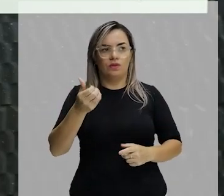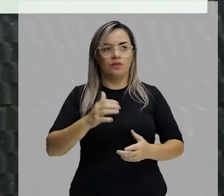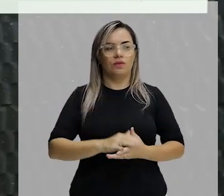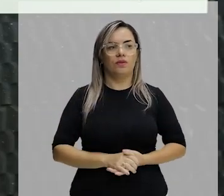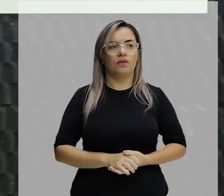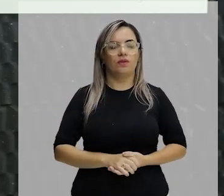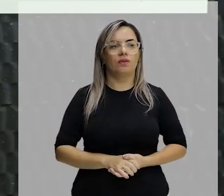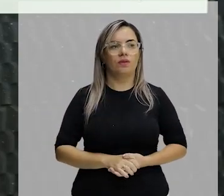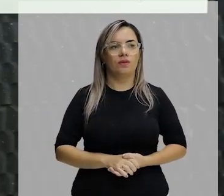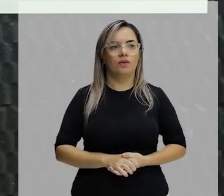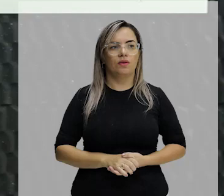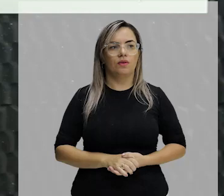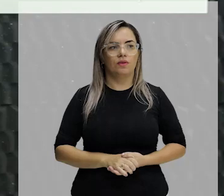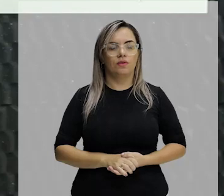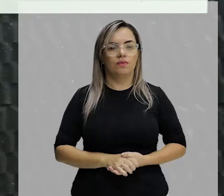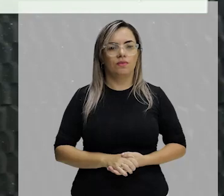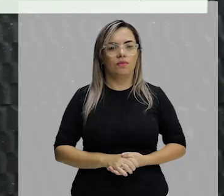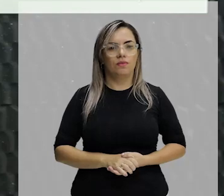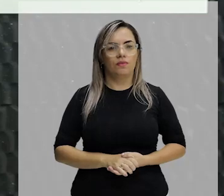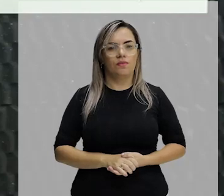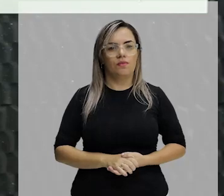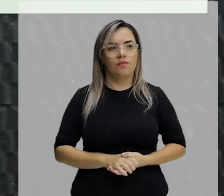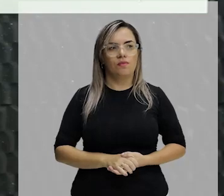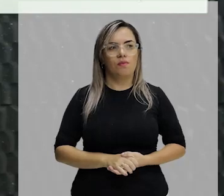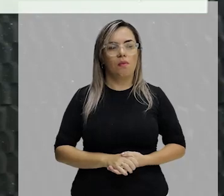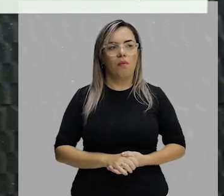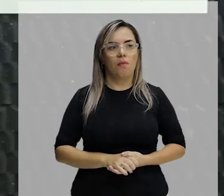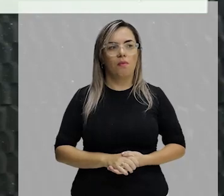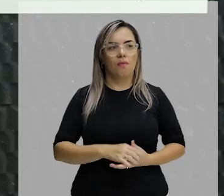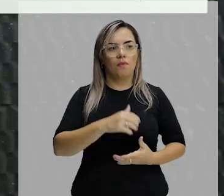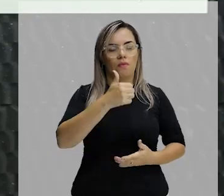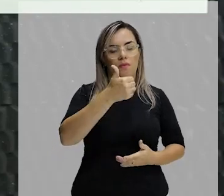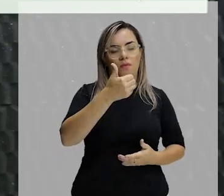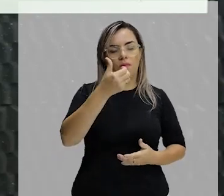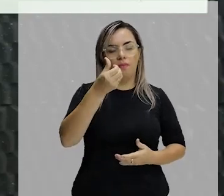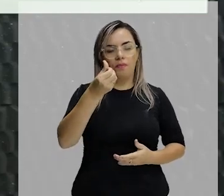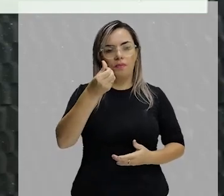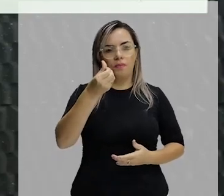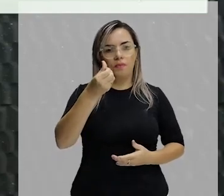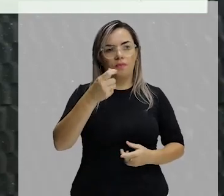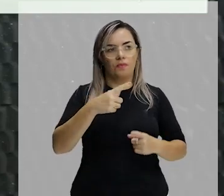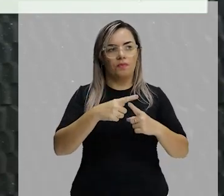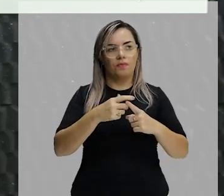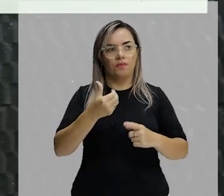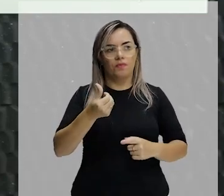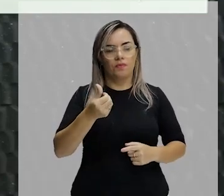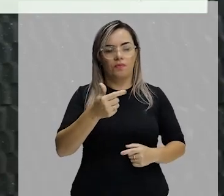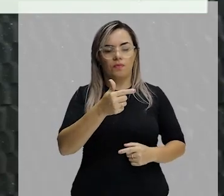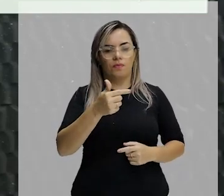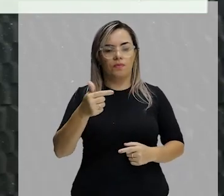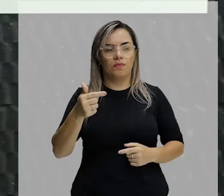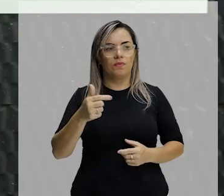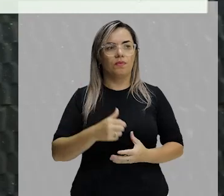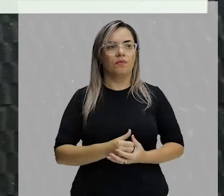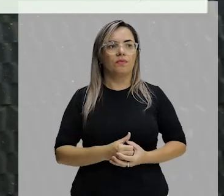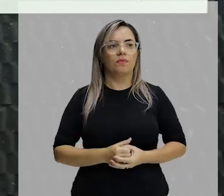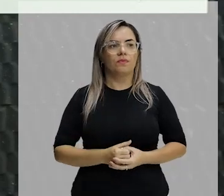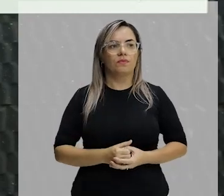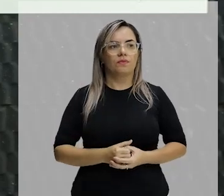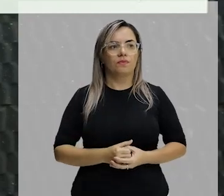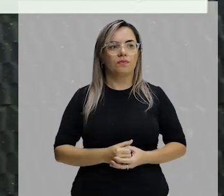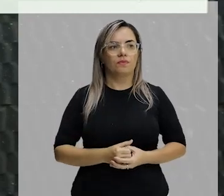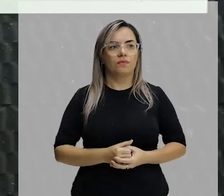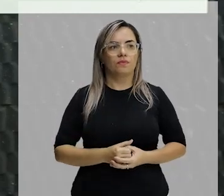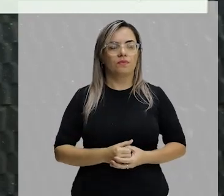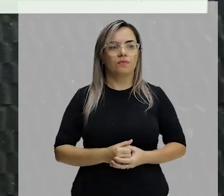aqui, 16 multiplicado por 6. 6 vezes 6 dá 36, fica 6, 1, 3. 1 vezes 6, 6, com 3,